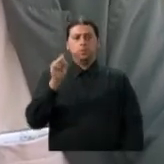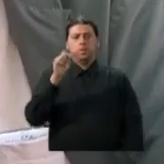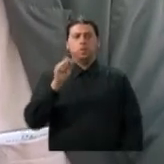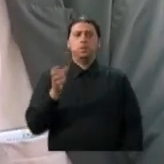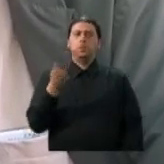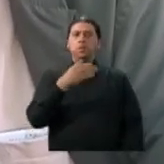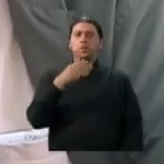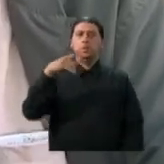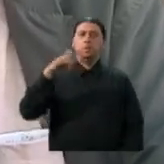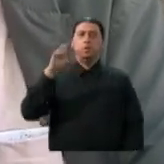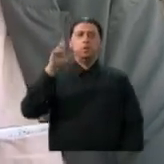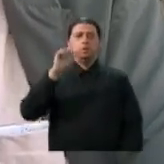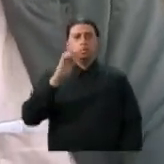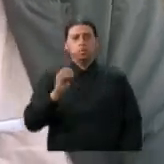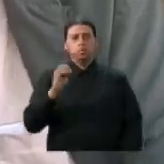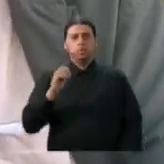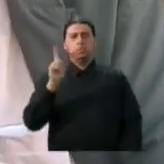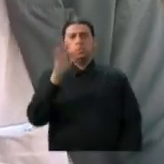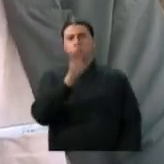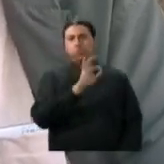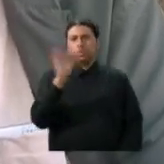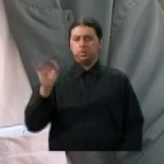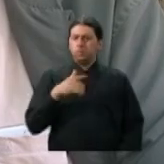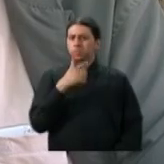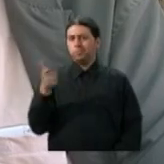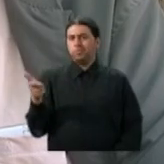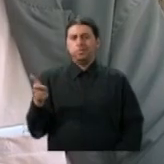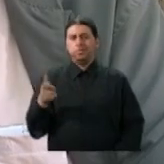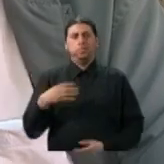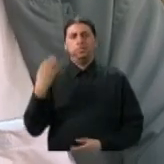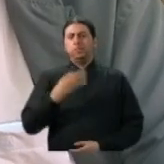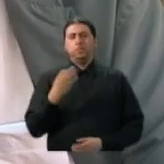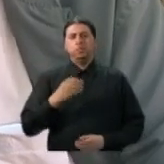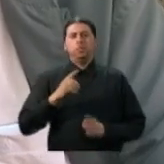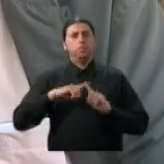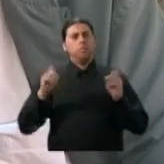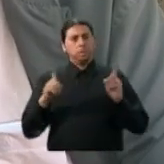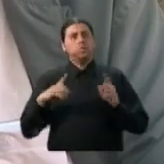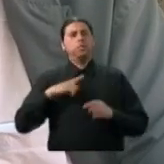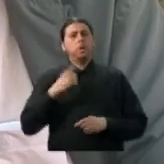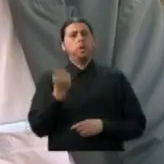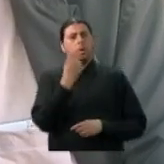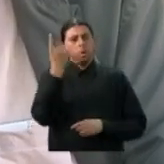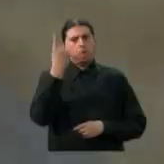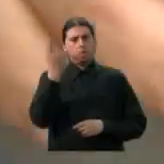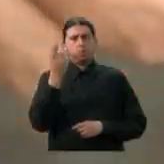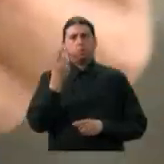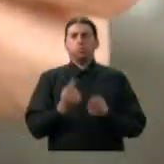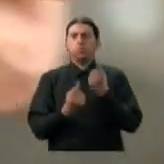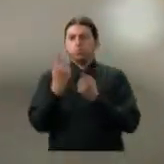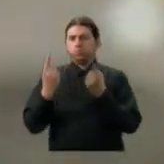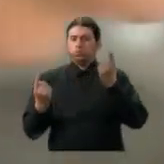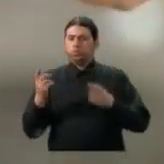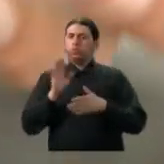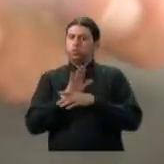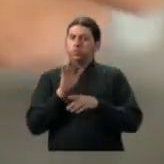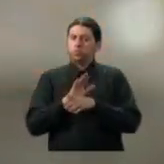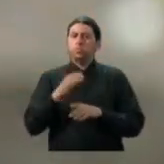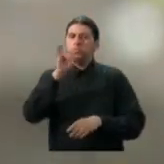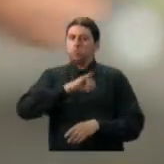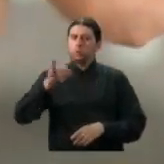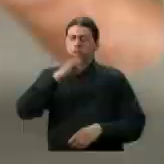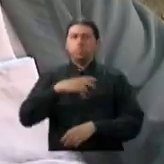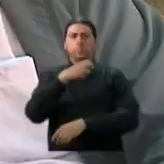praticamente 100% de eficácia. Não, nem todas têm 100% de eficácia, mas tem um alto percentual de eficácia e vale a pena se vacinar.